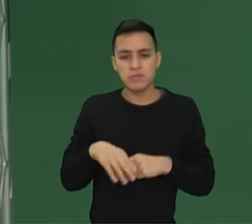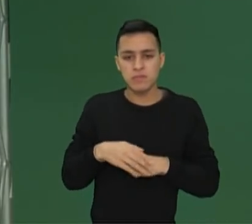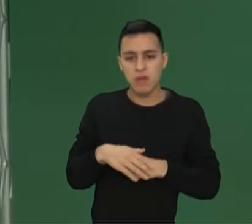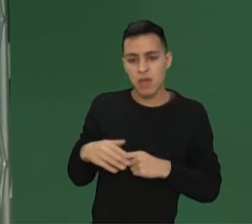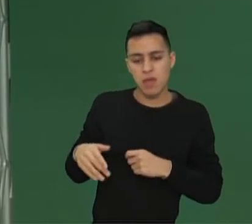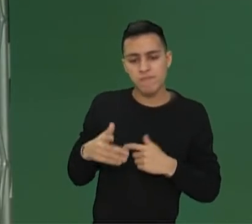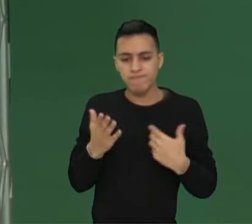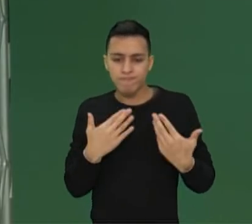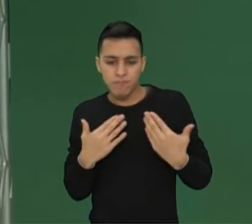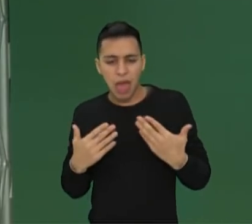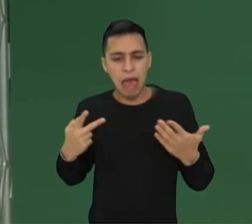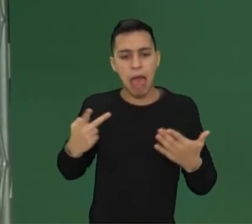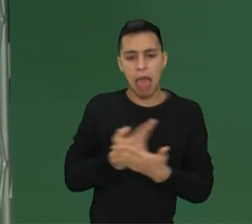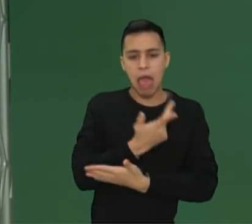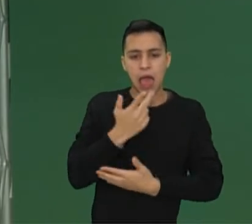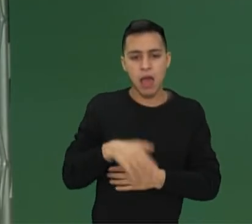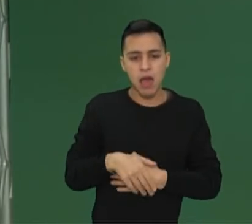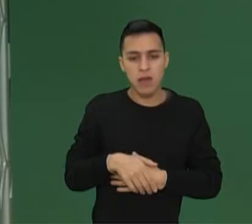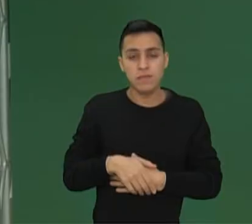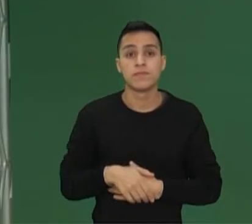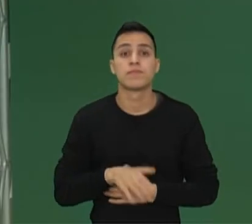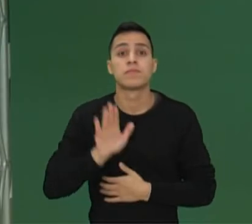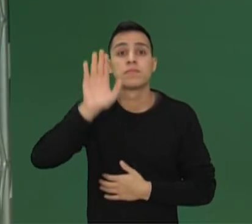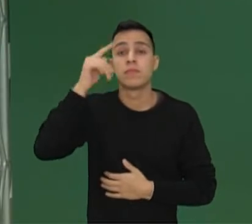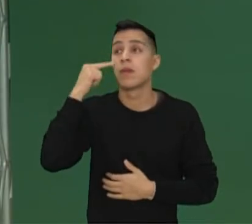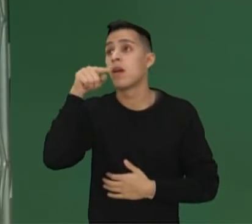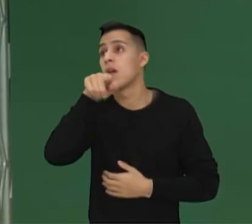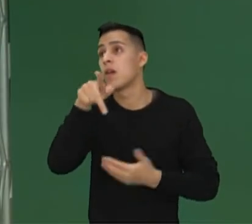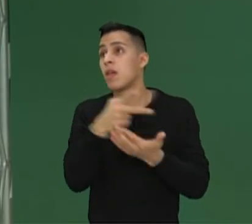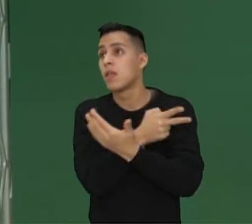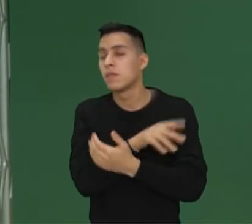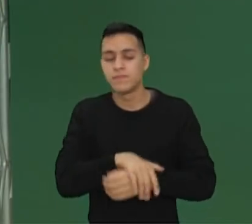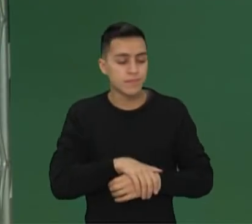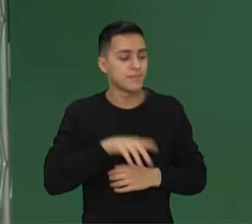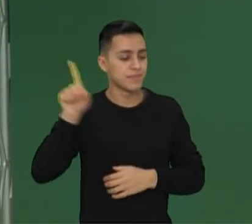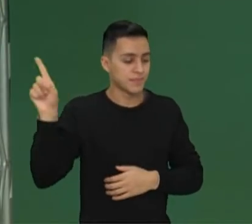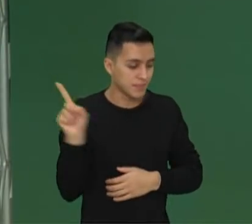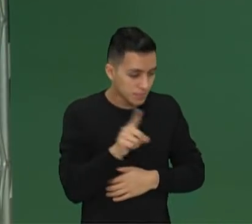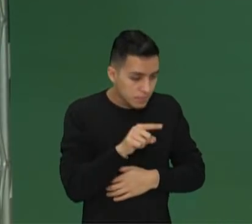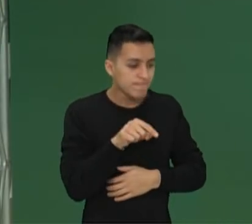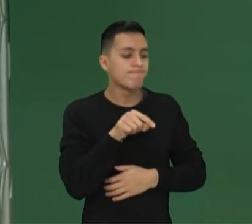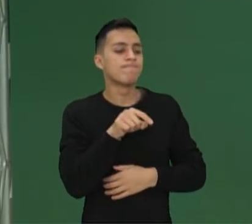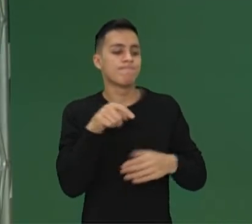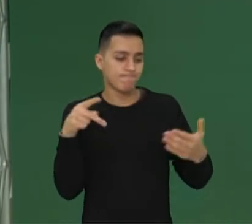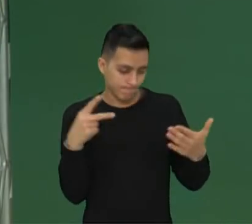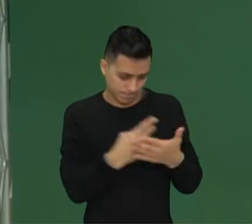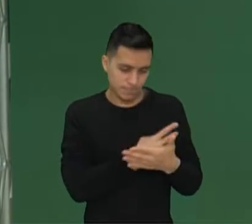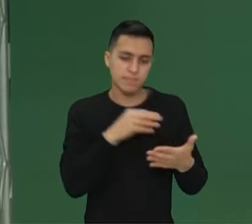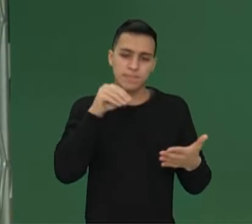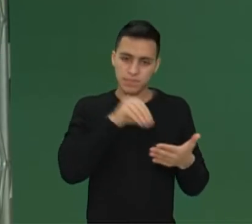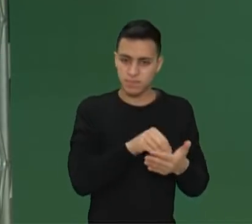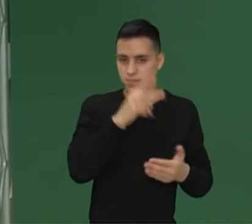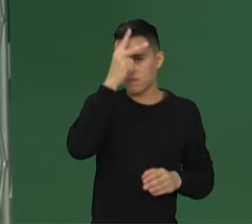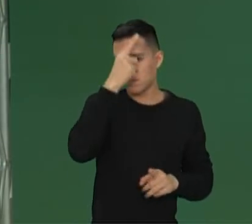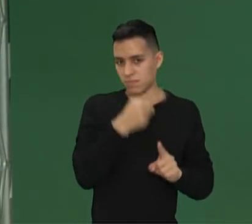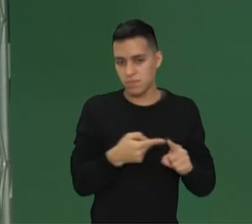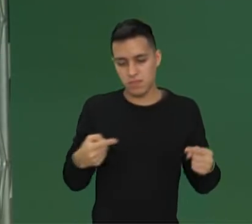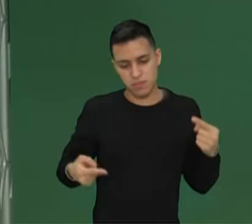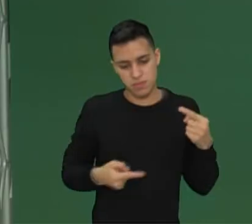uma partida irregular. Levanta a mão, vai vir o árbitro, o João, segunda